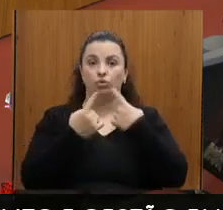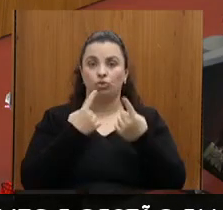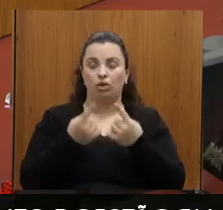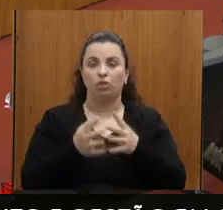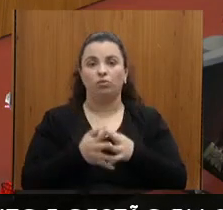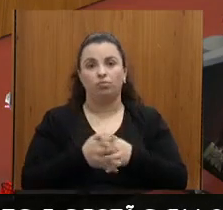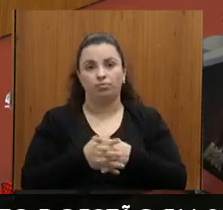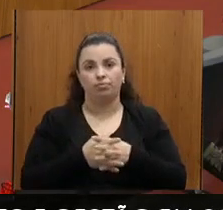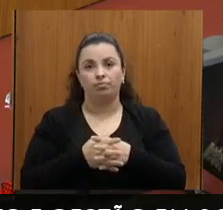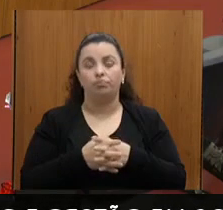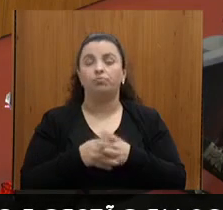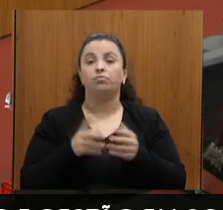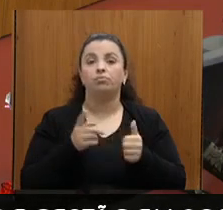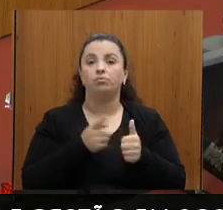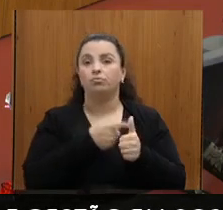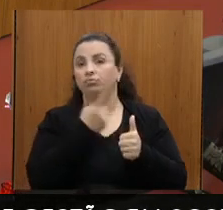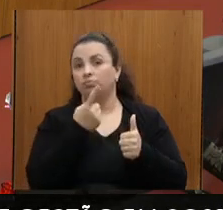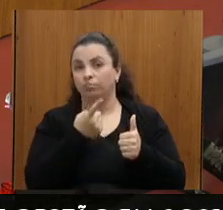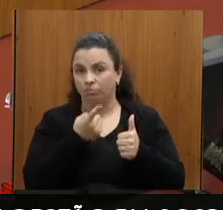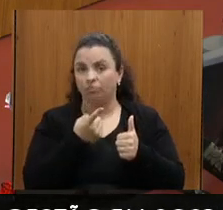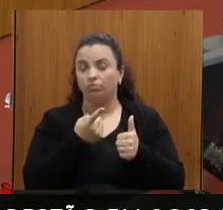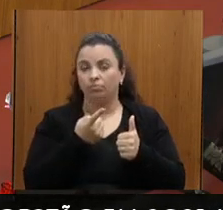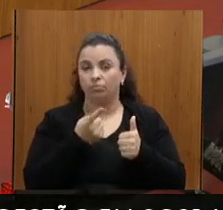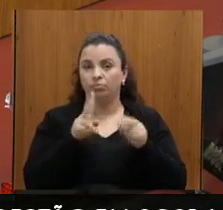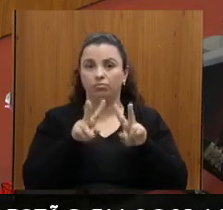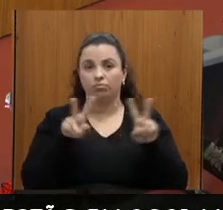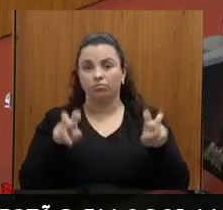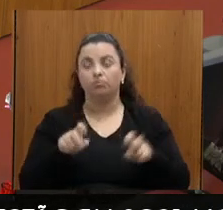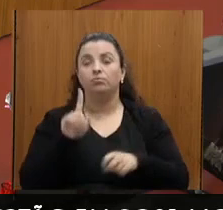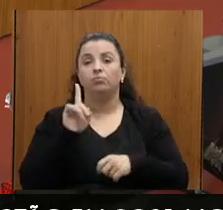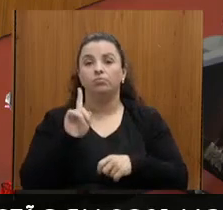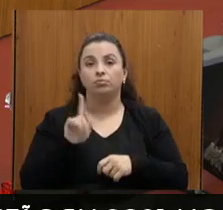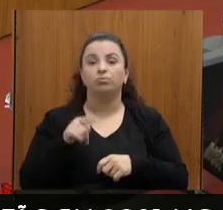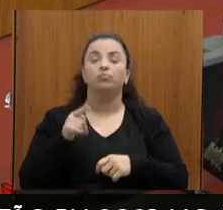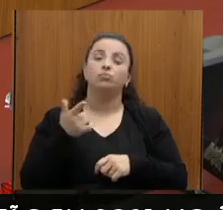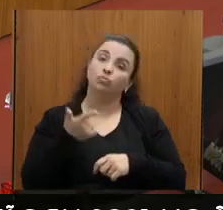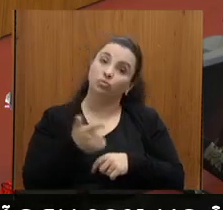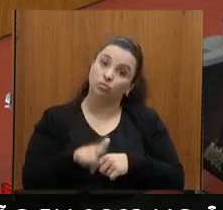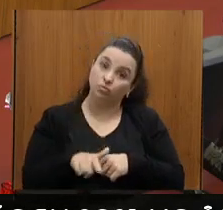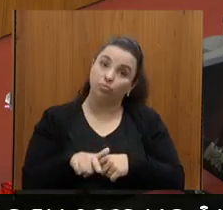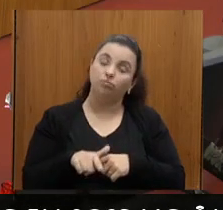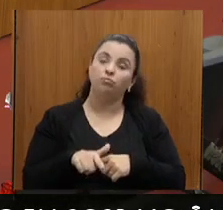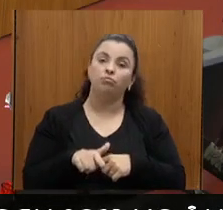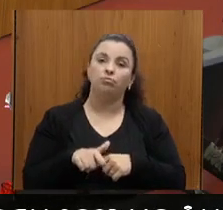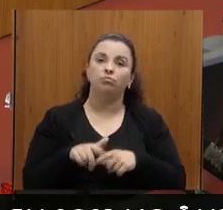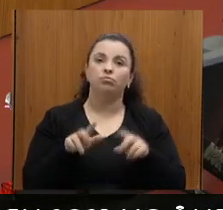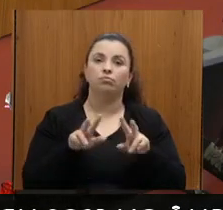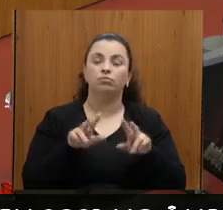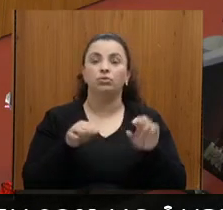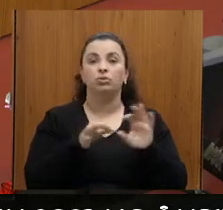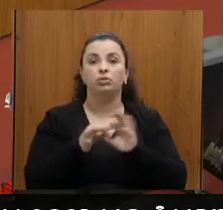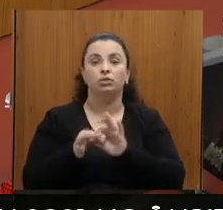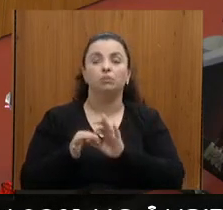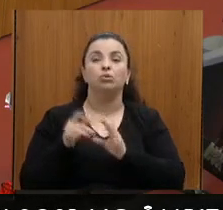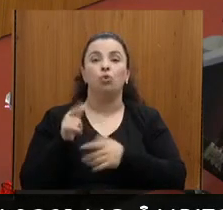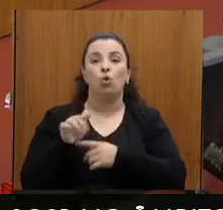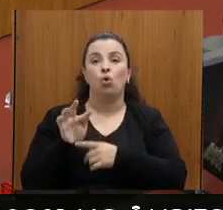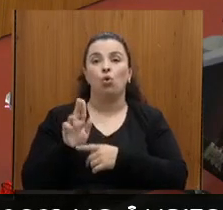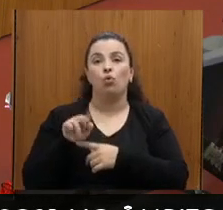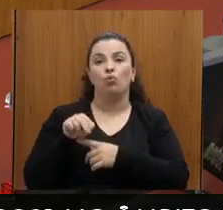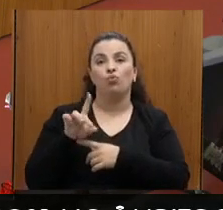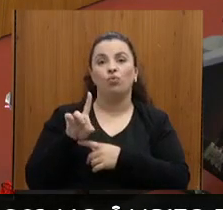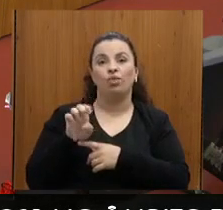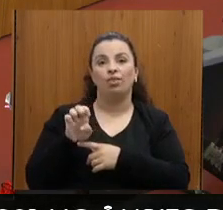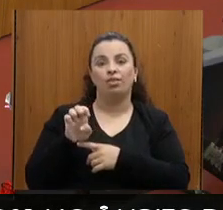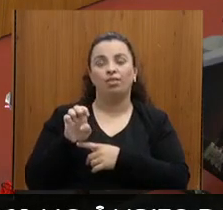A primeira questão que eu queria tratar é novamente sobre o rateio do Fundeb, dos